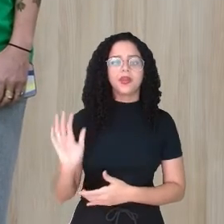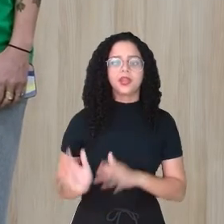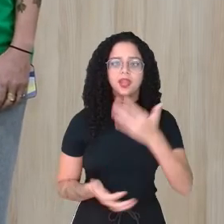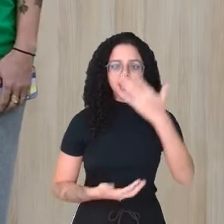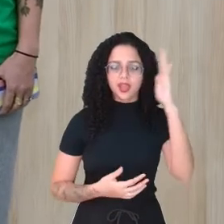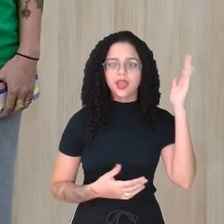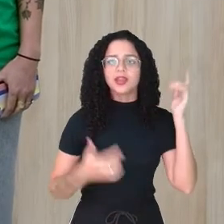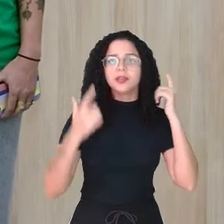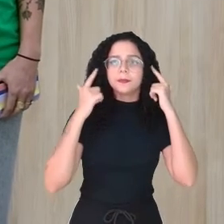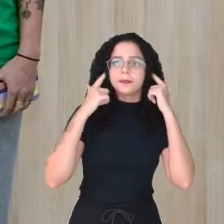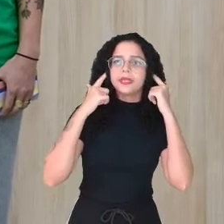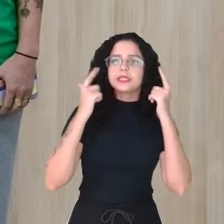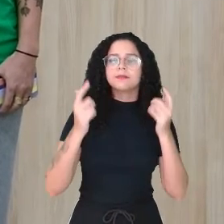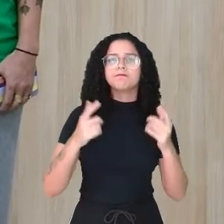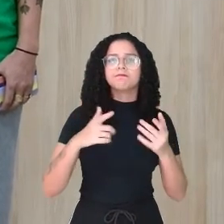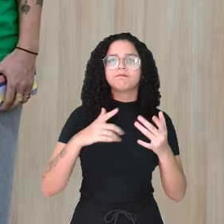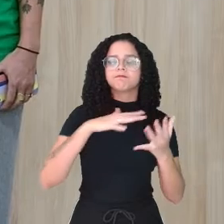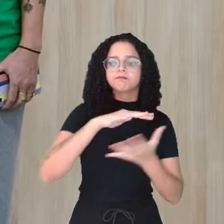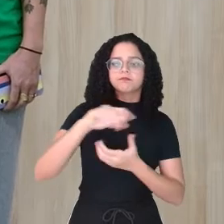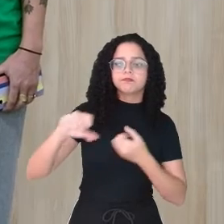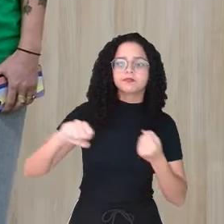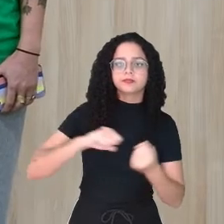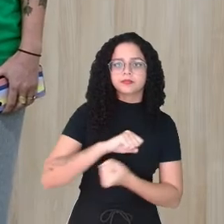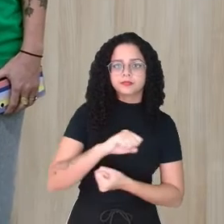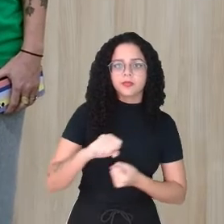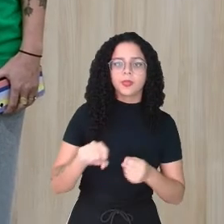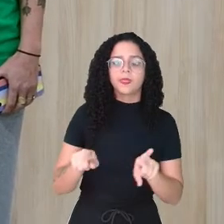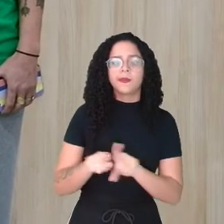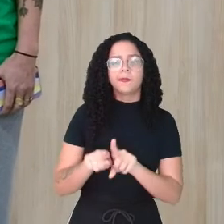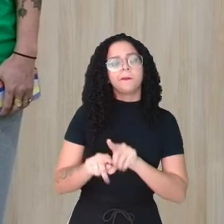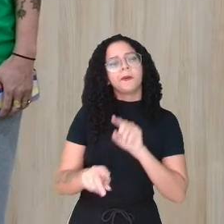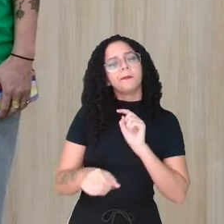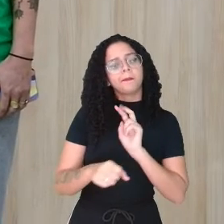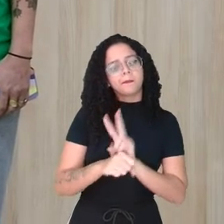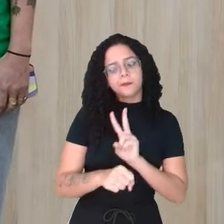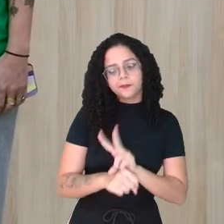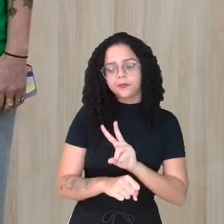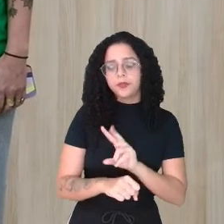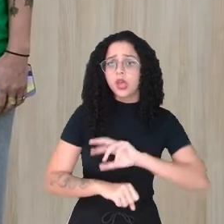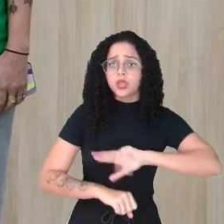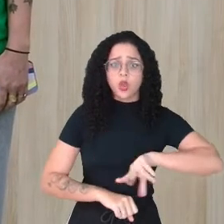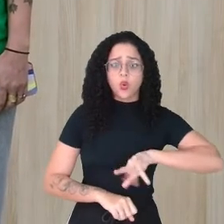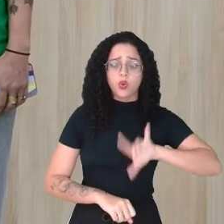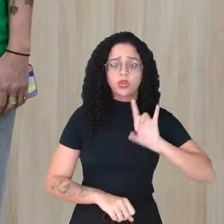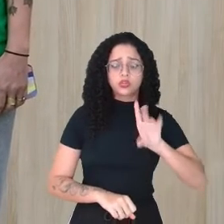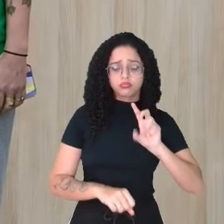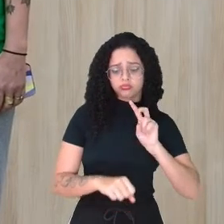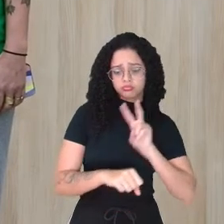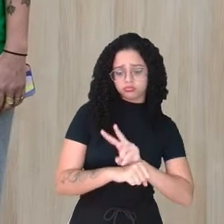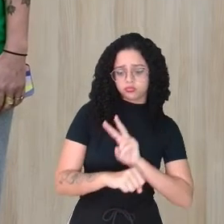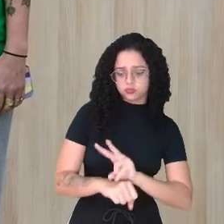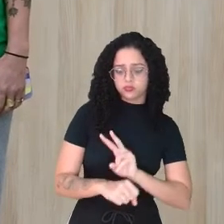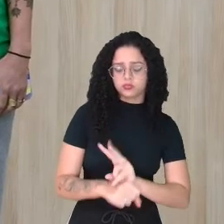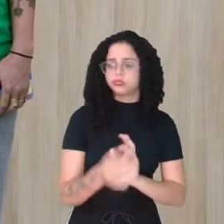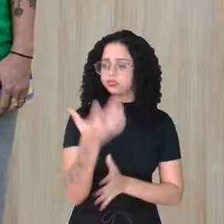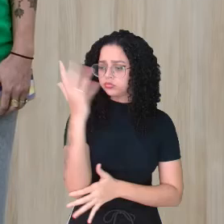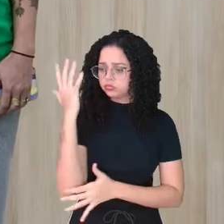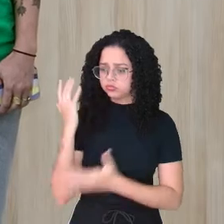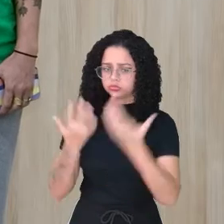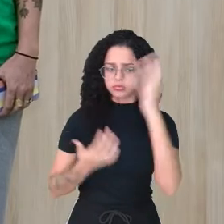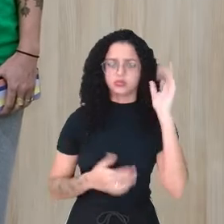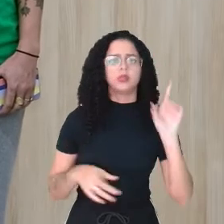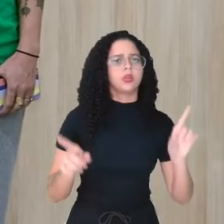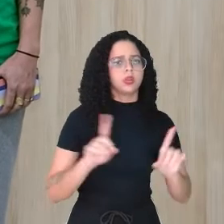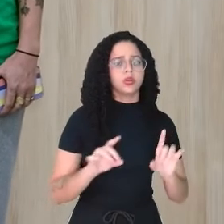pensar sustentabilidade, né, de preservar, não é só preservar a fauna, a flora, é isso